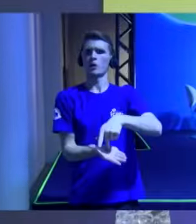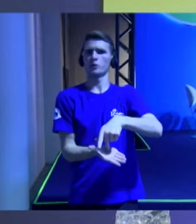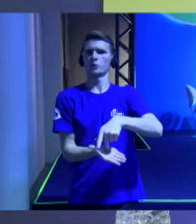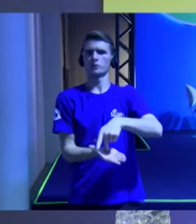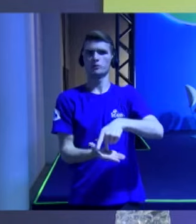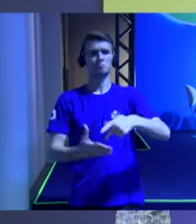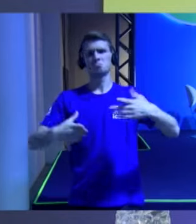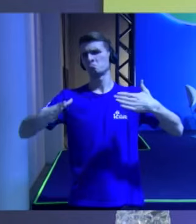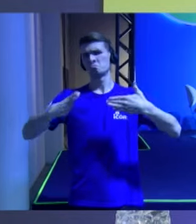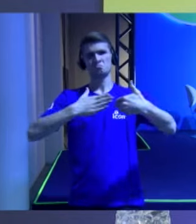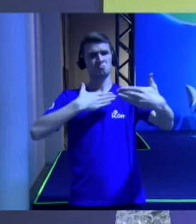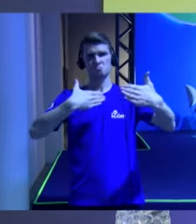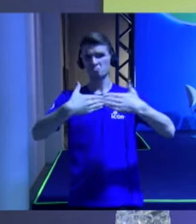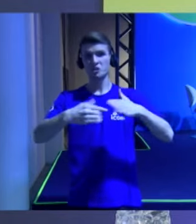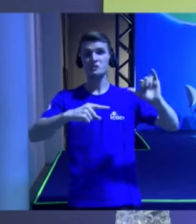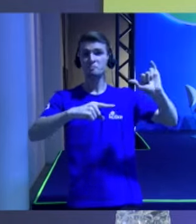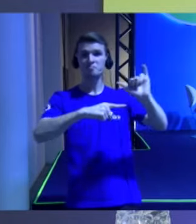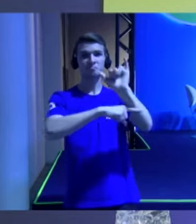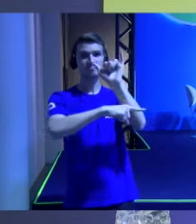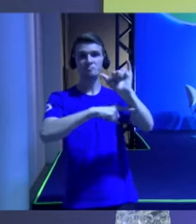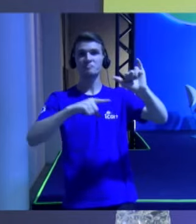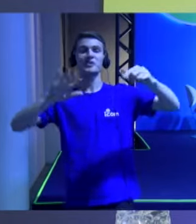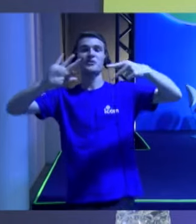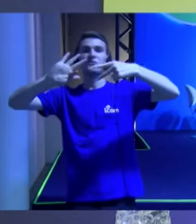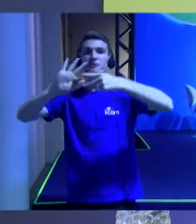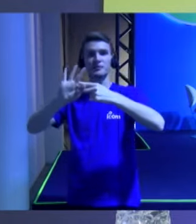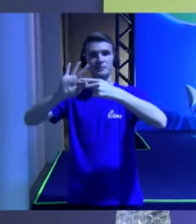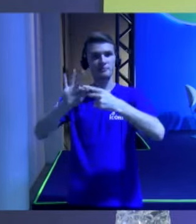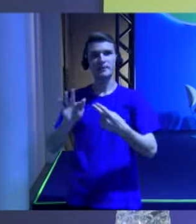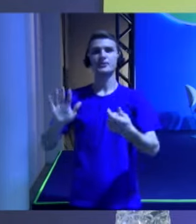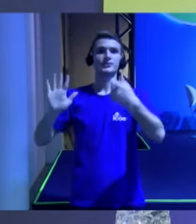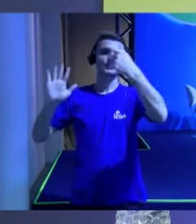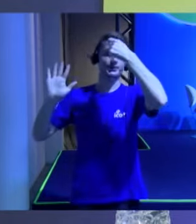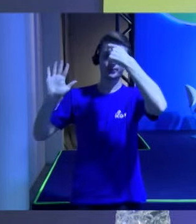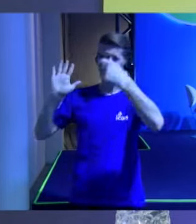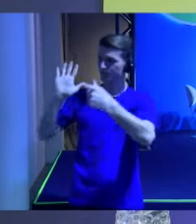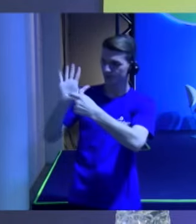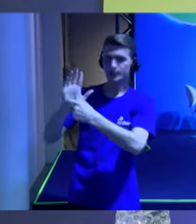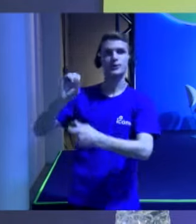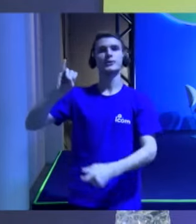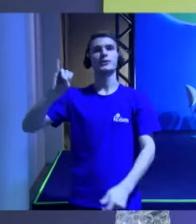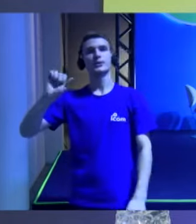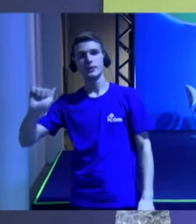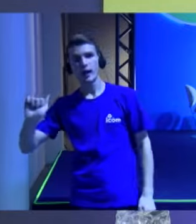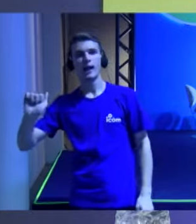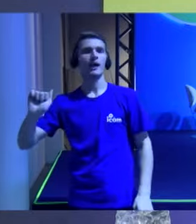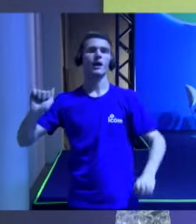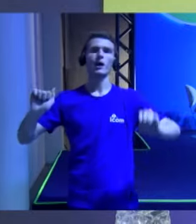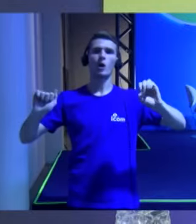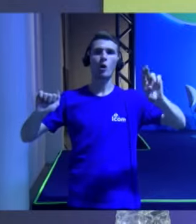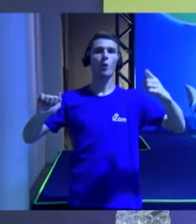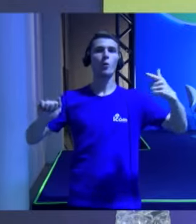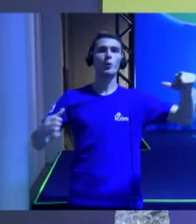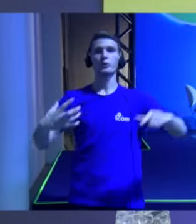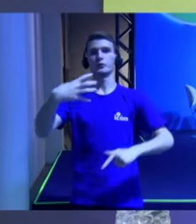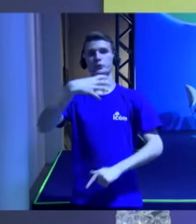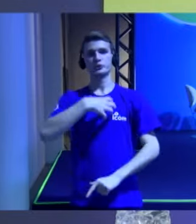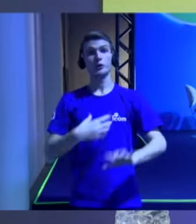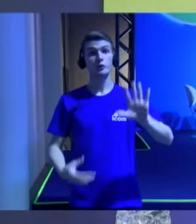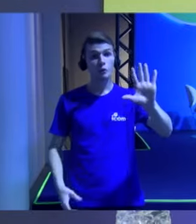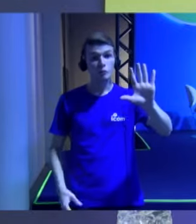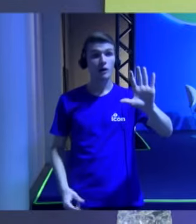da ferramenta que você use, né? Seja assim, recursos, AI, ou as nossas agências, o que tem de criação, eu acho que tem um